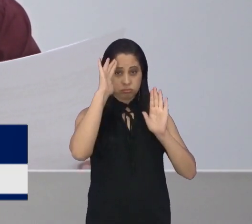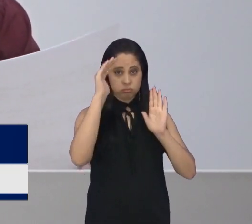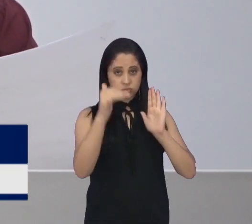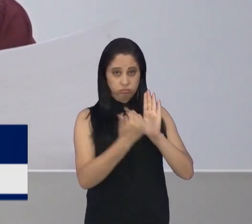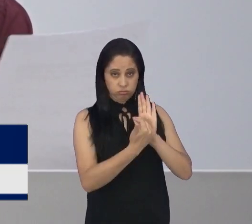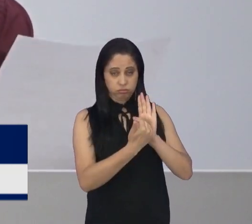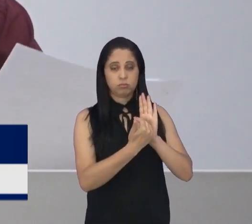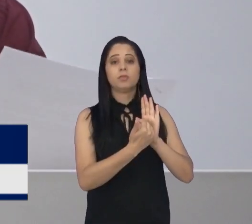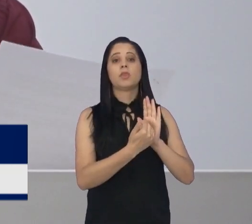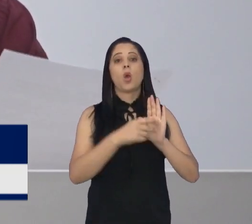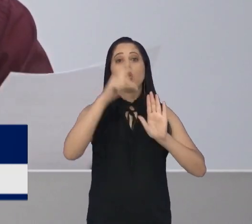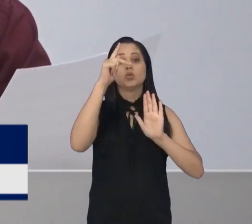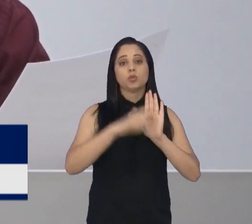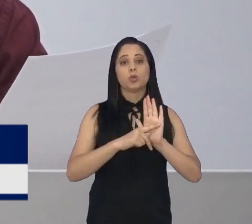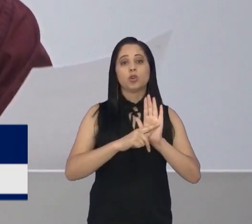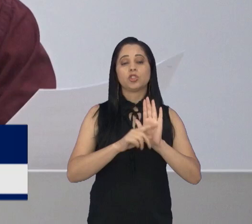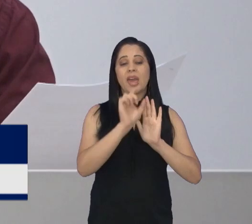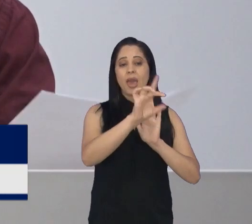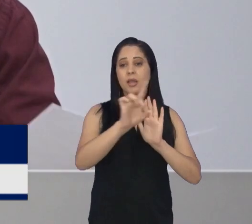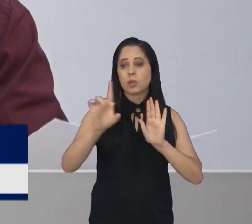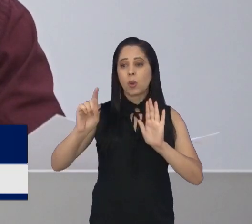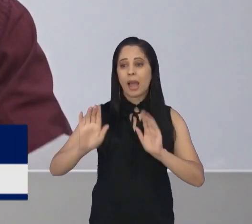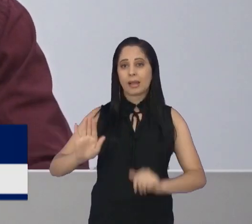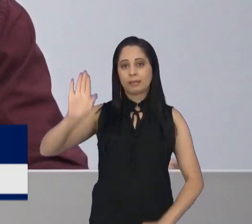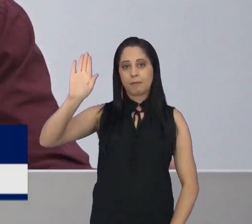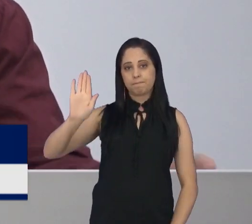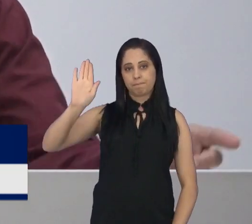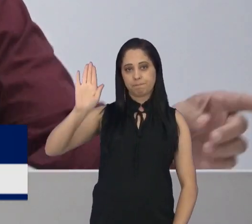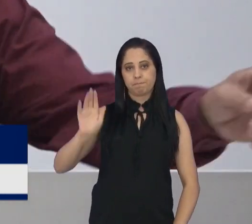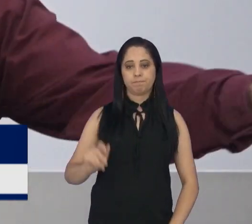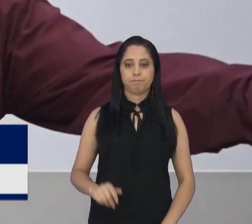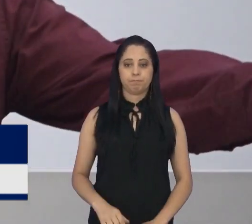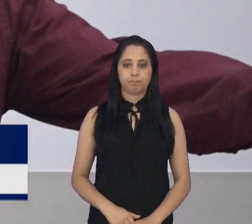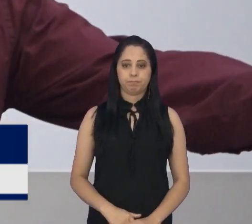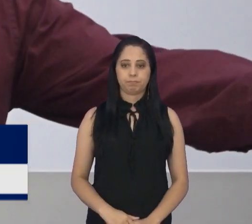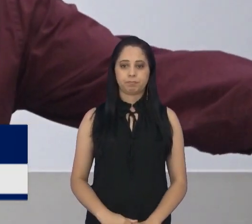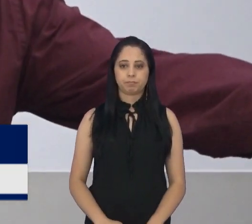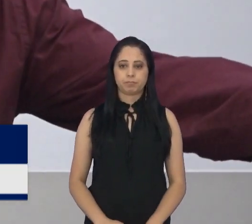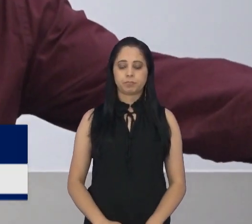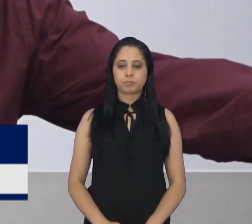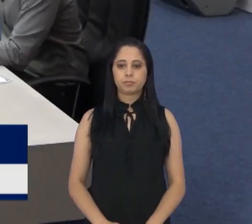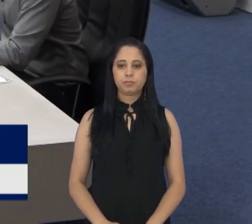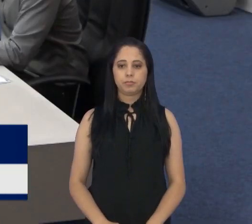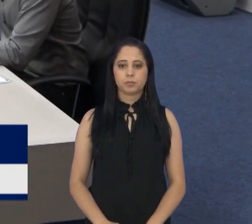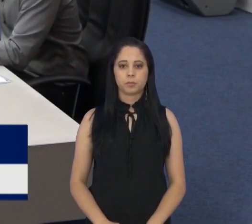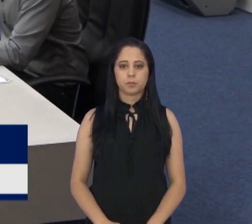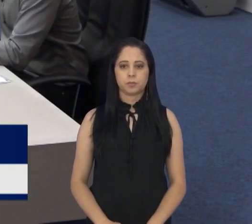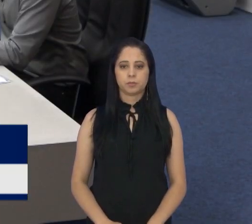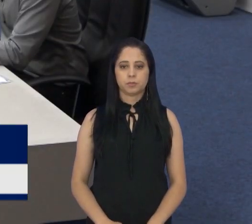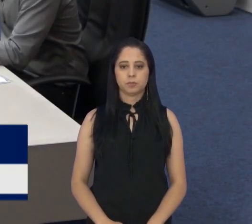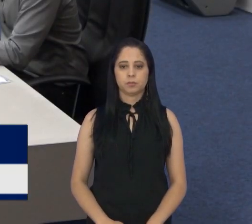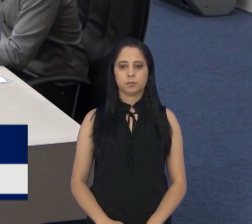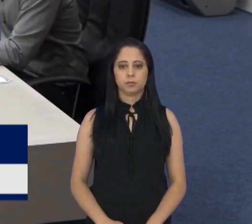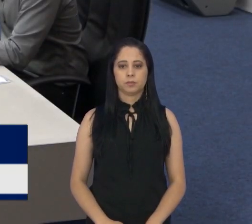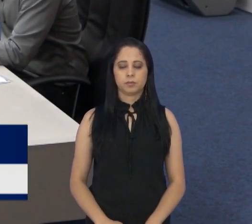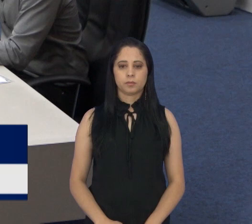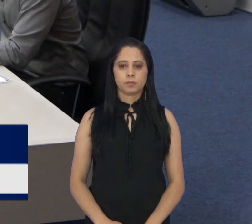dos projetos se dará de forma simbólica. Vai tocar direto?